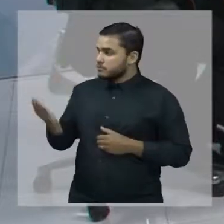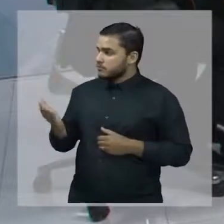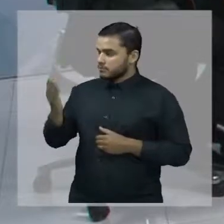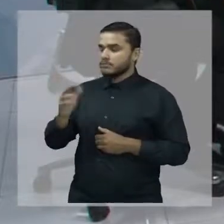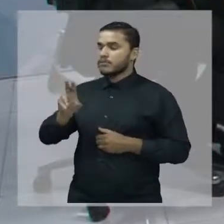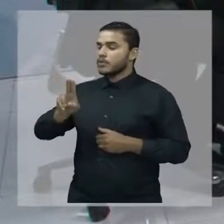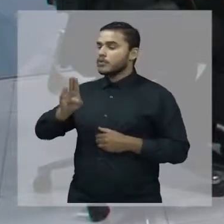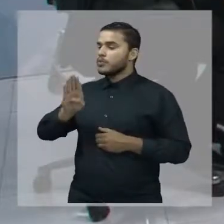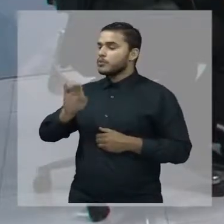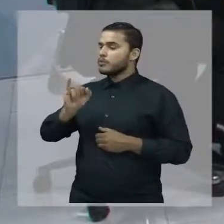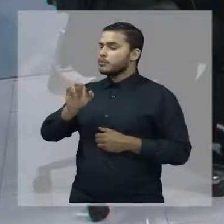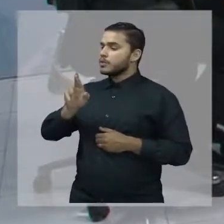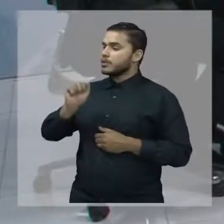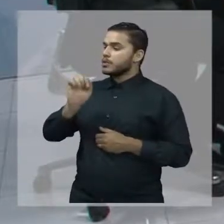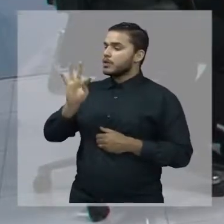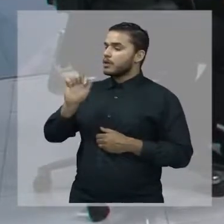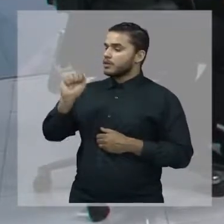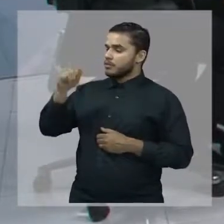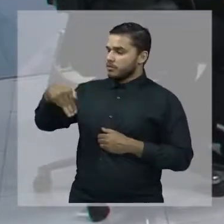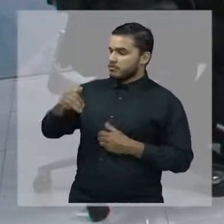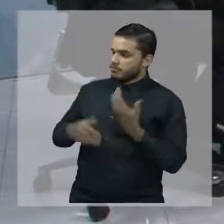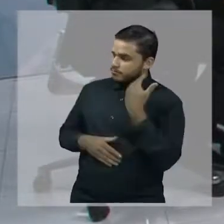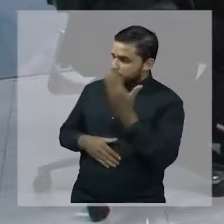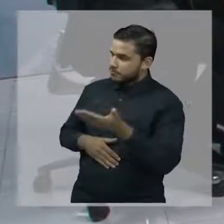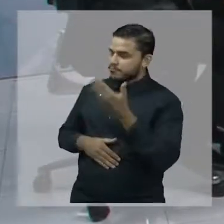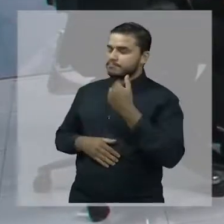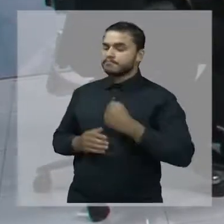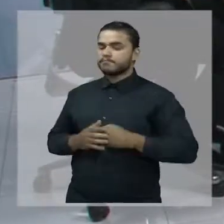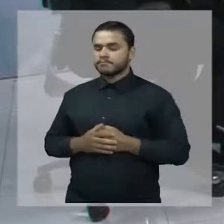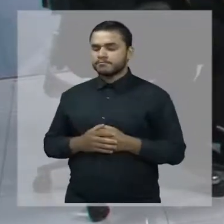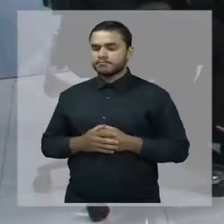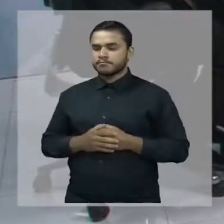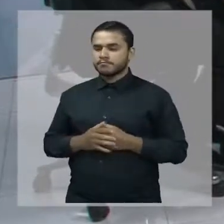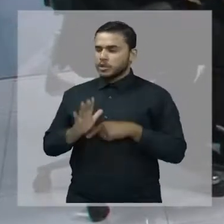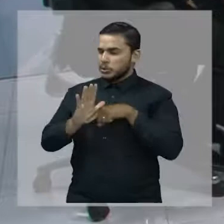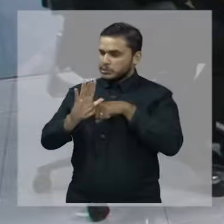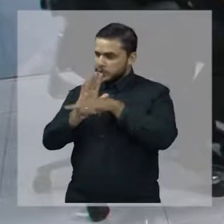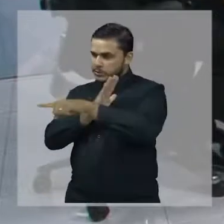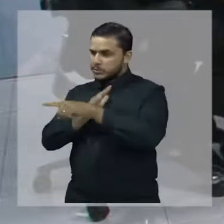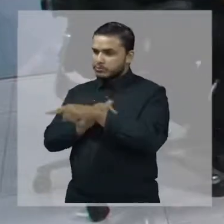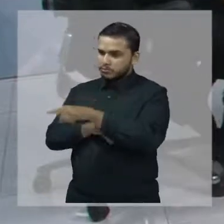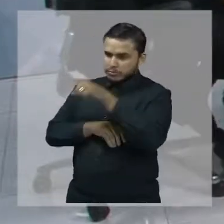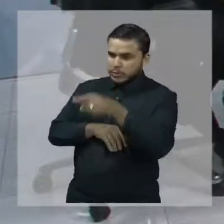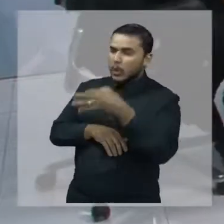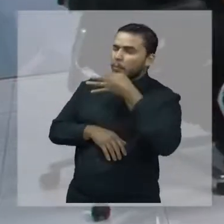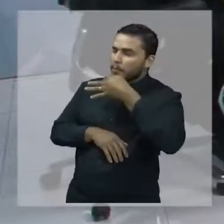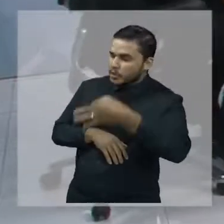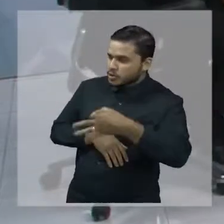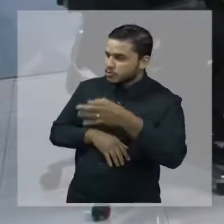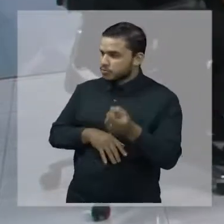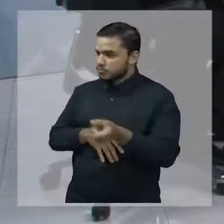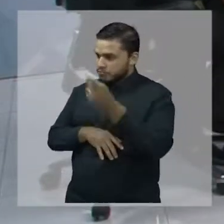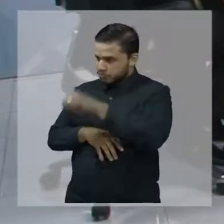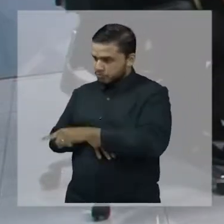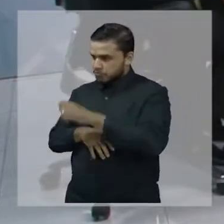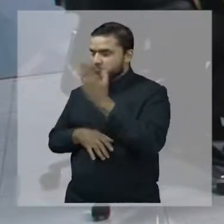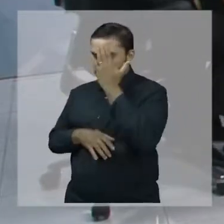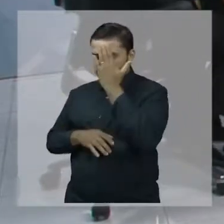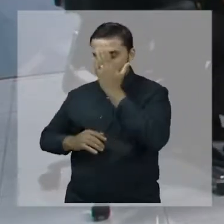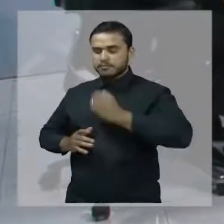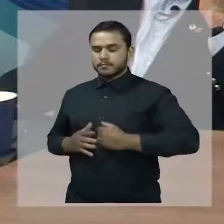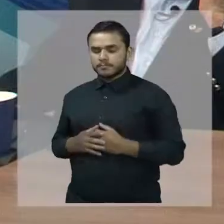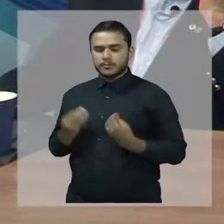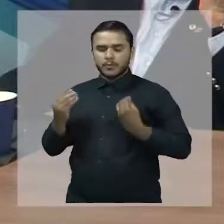da fala do Dr. Martônio, quando ele fala dessa preponderância do capital financeiro sobre o